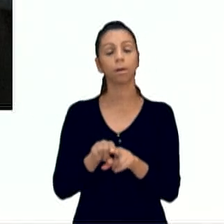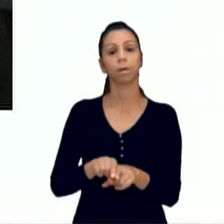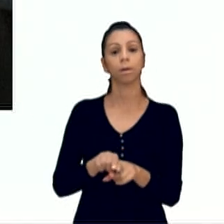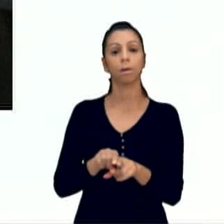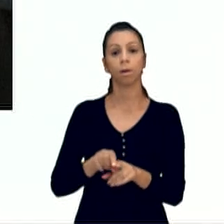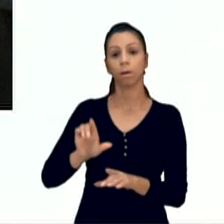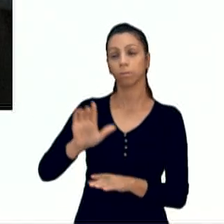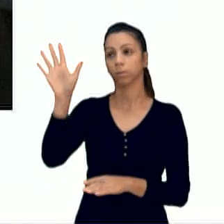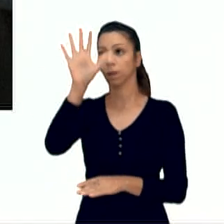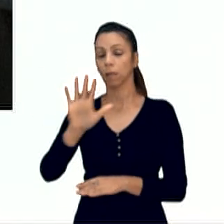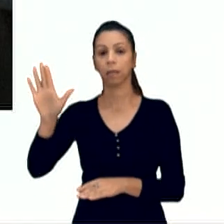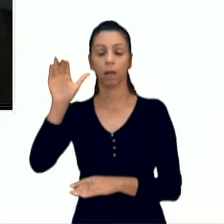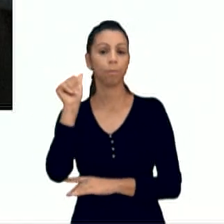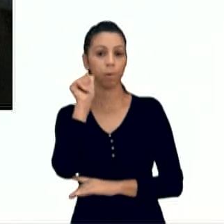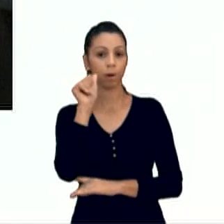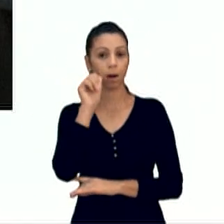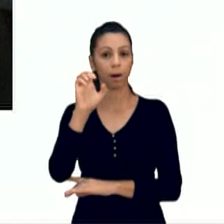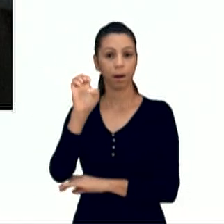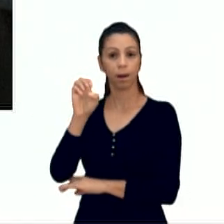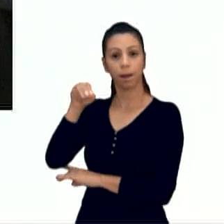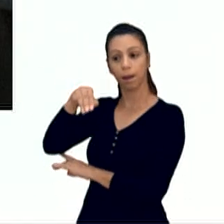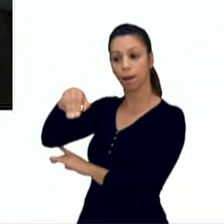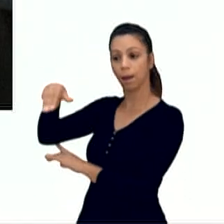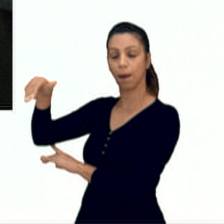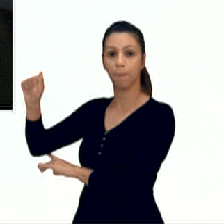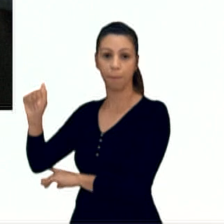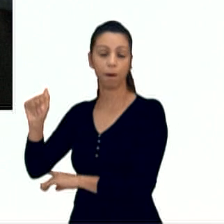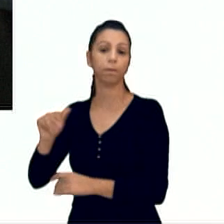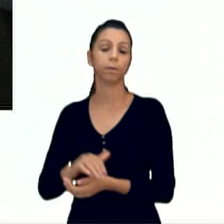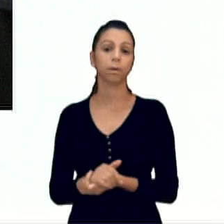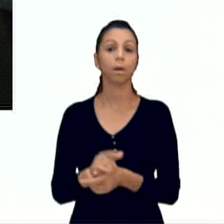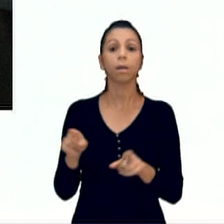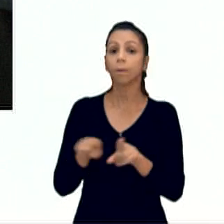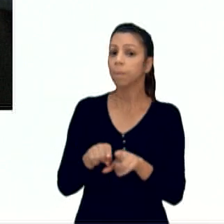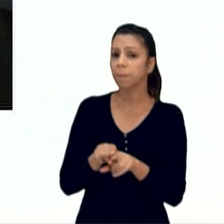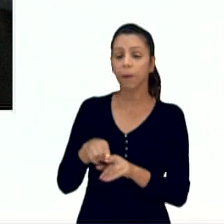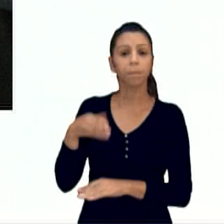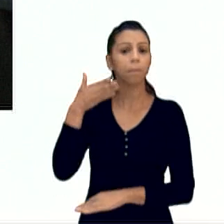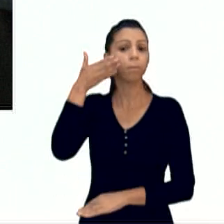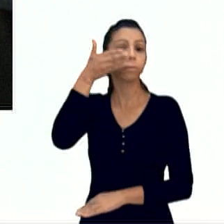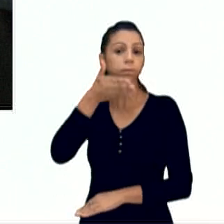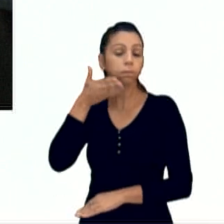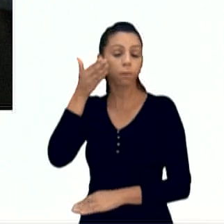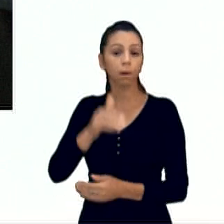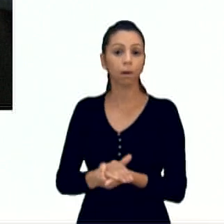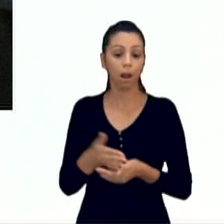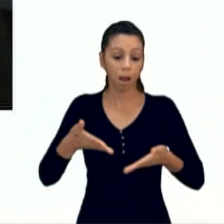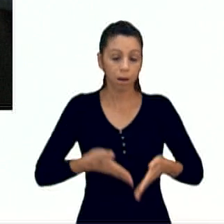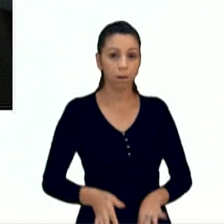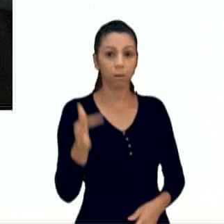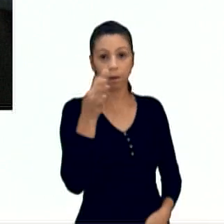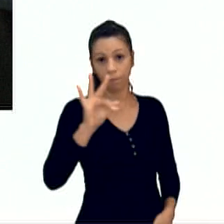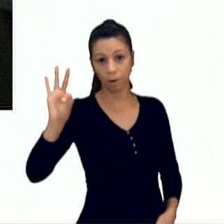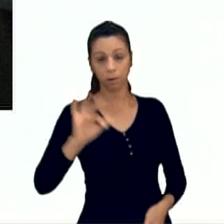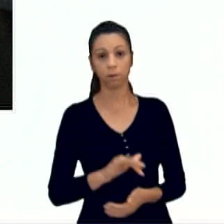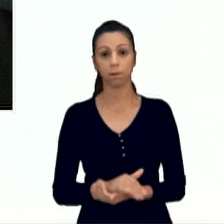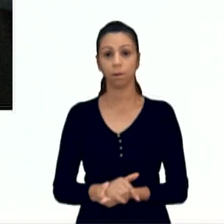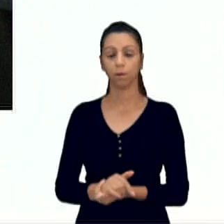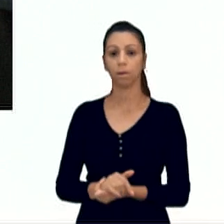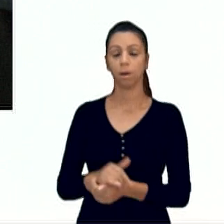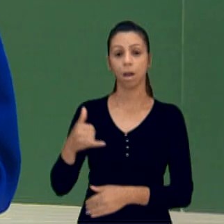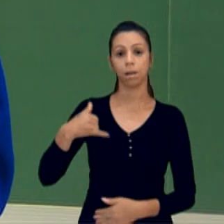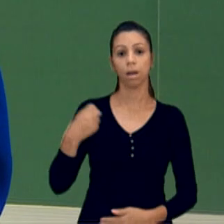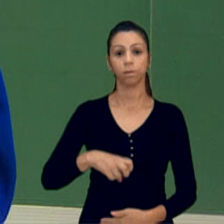Emma Watson. Ela está ali também num discurso. A Emma nasceu na França e quando ela tinha